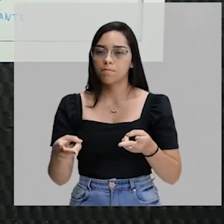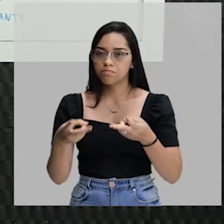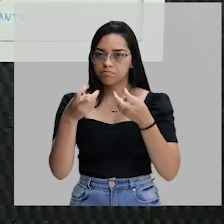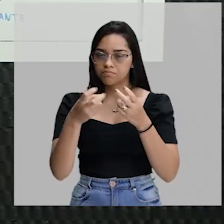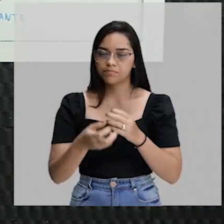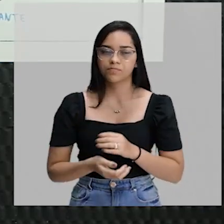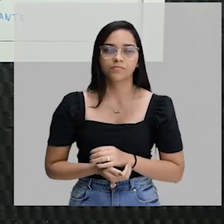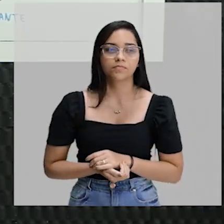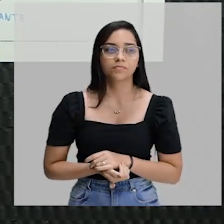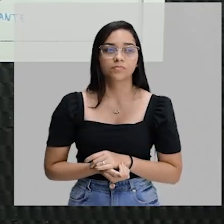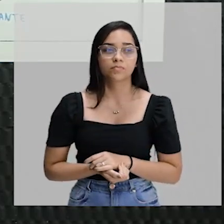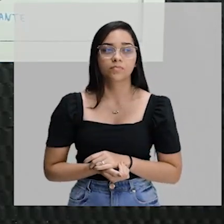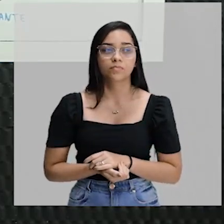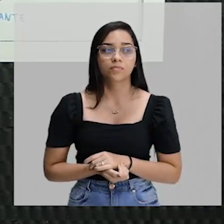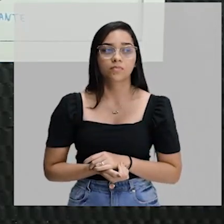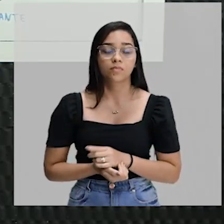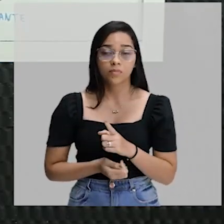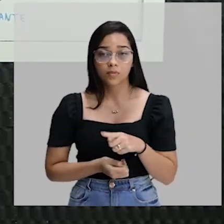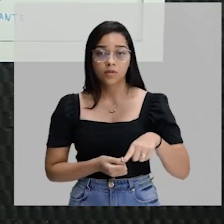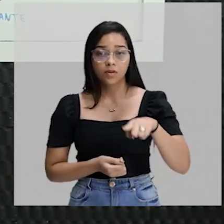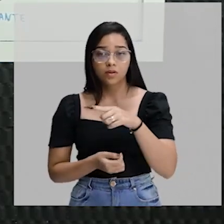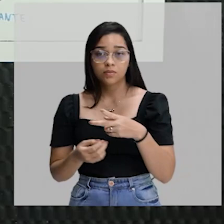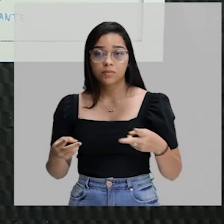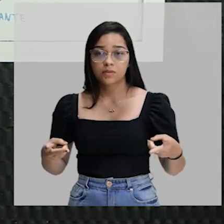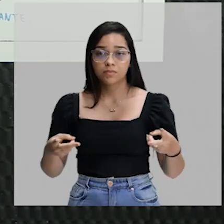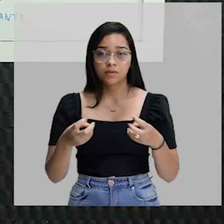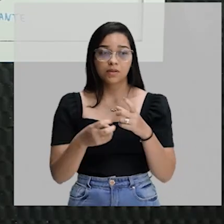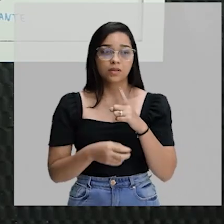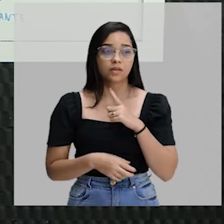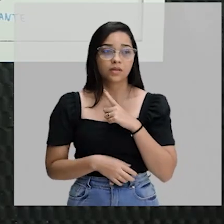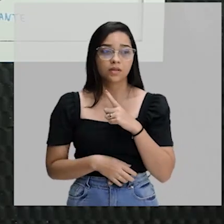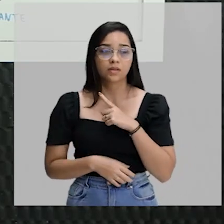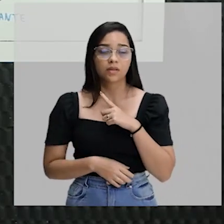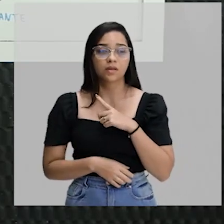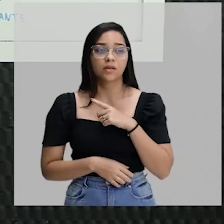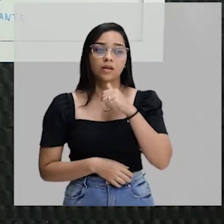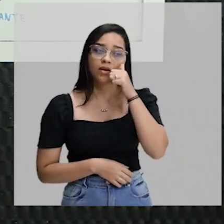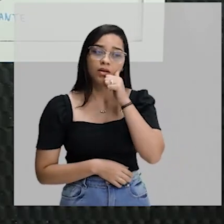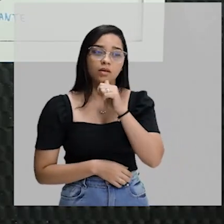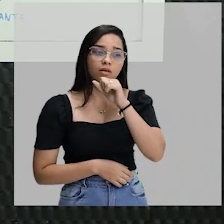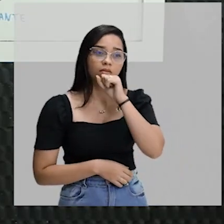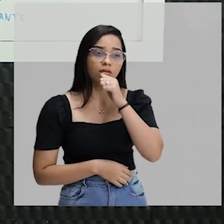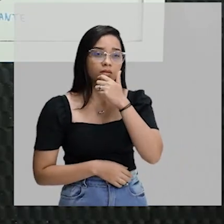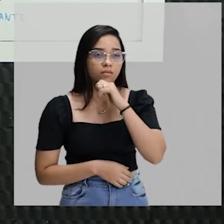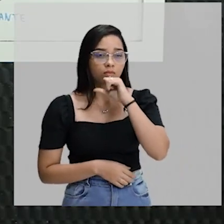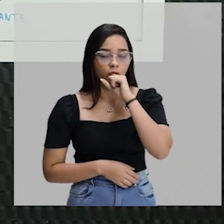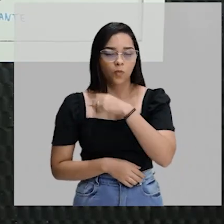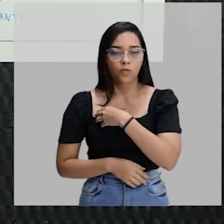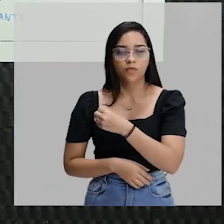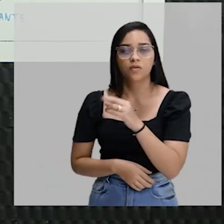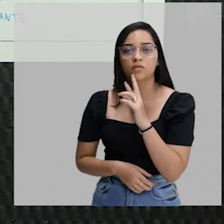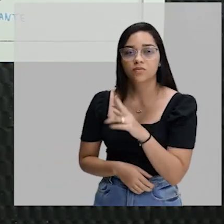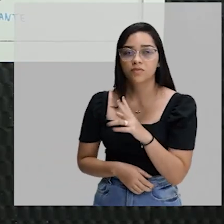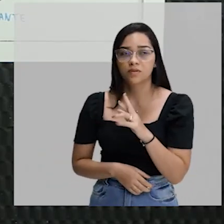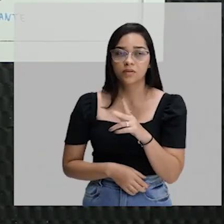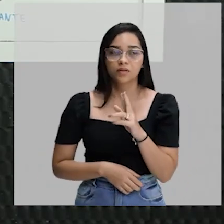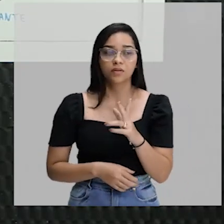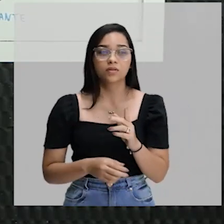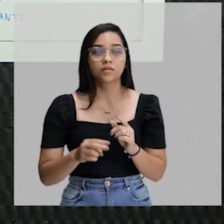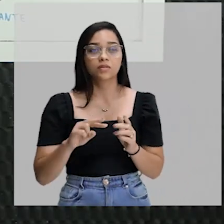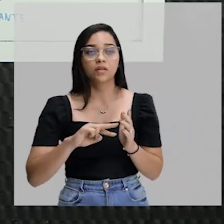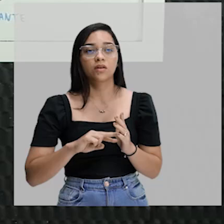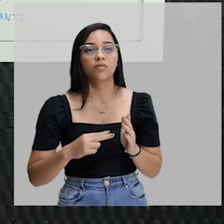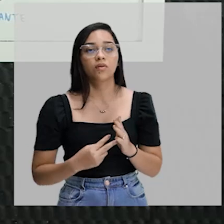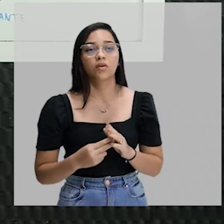identificar. Toda vez que vocês perceberem que existem pais iguais com filhos diferentes,